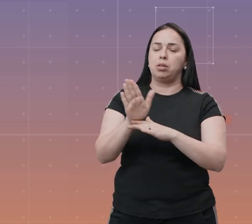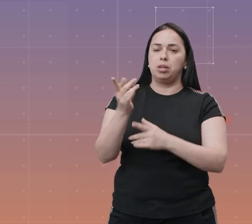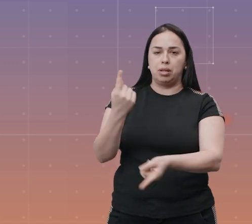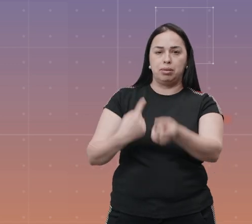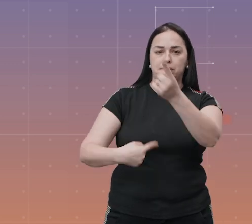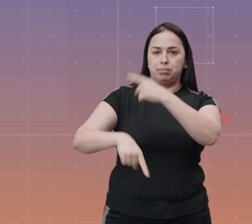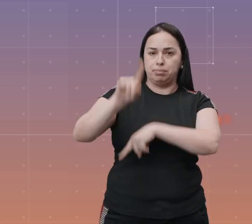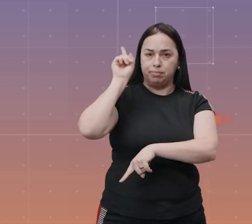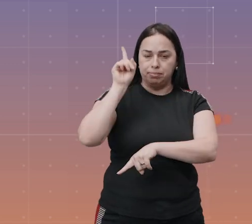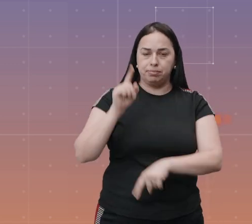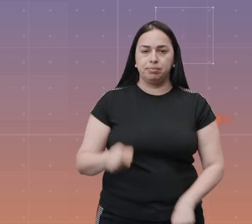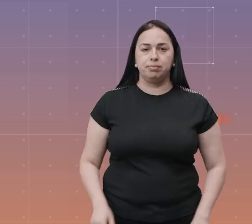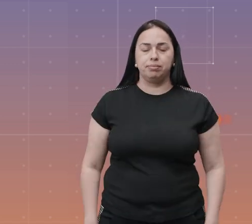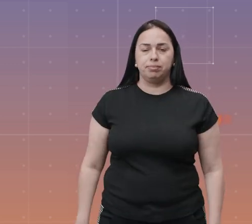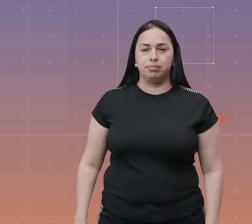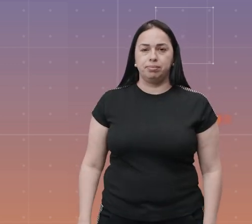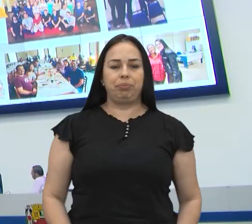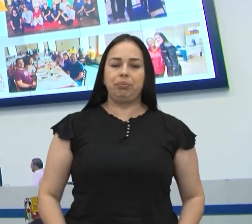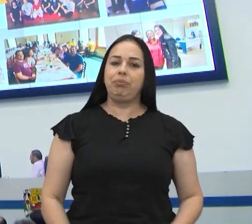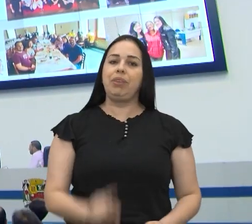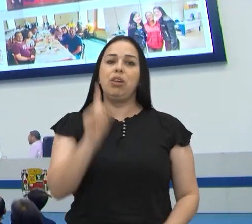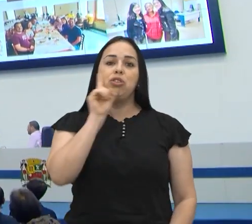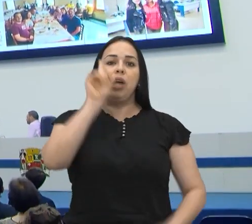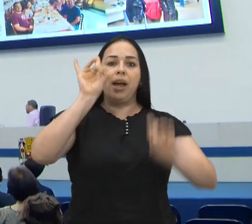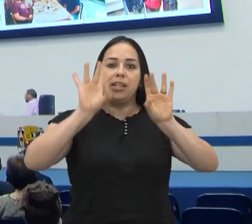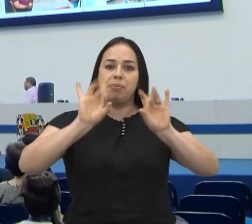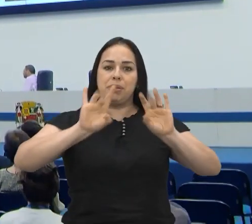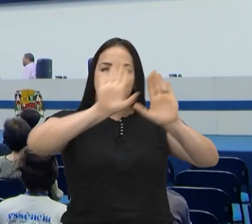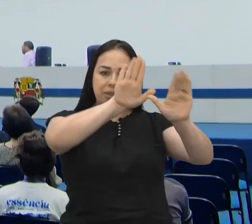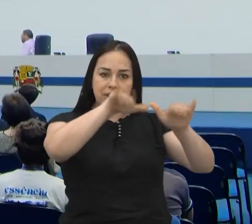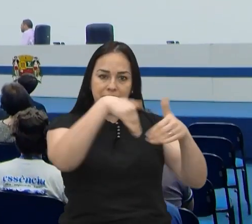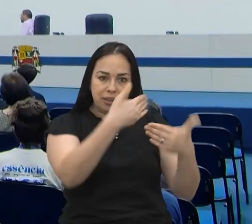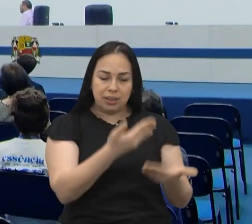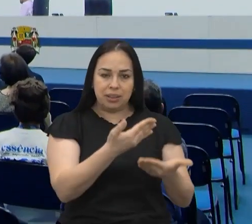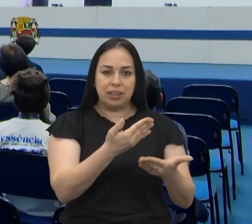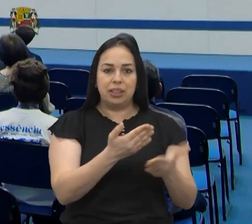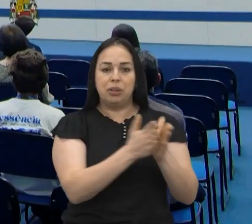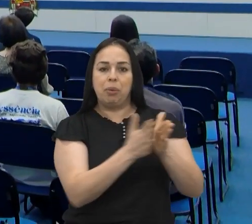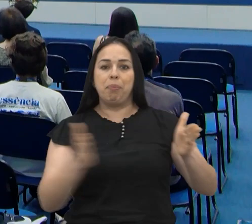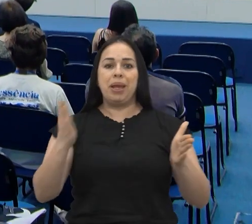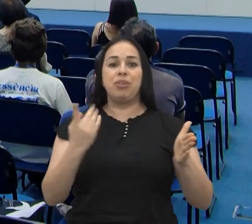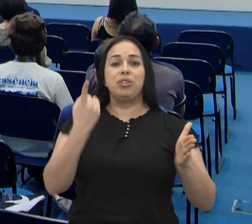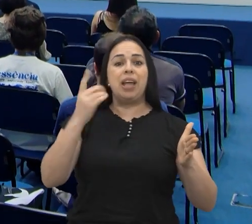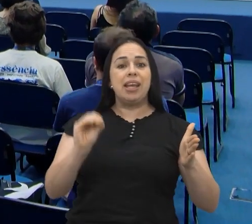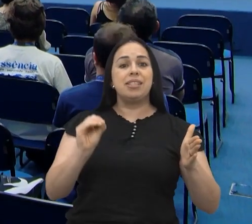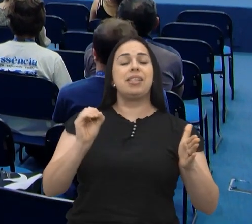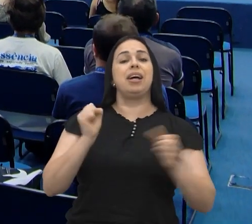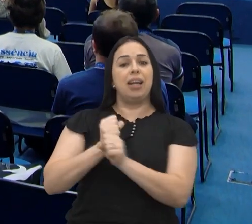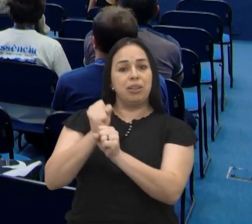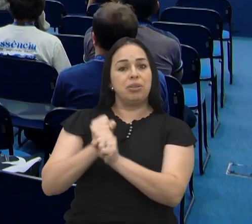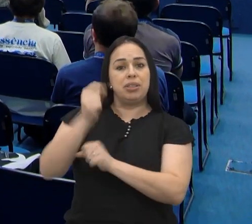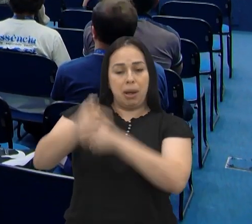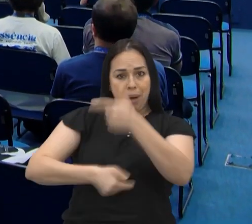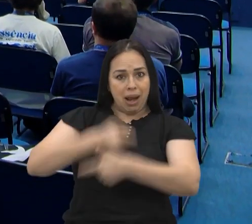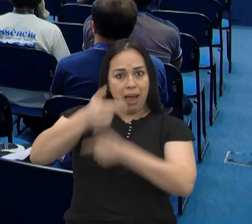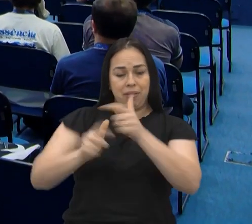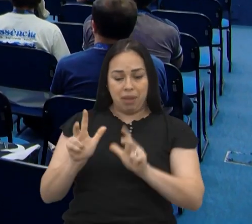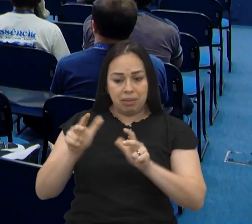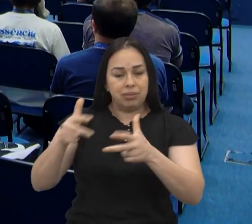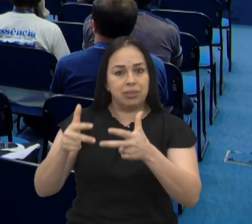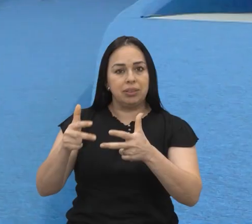o desenvolvimento da nossa cidade. Dia de homenagem aos servidores que completaram 10 anos de